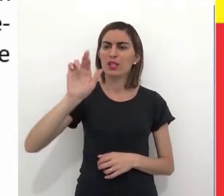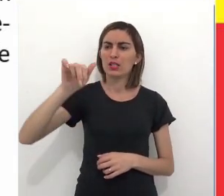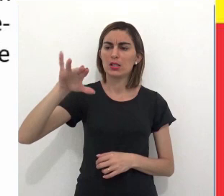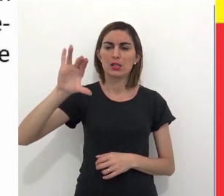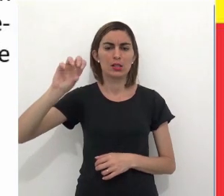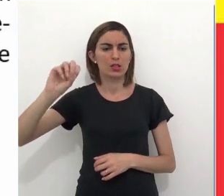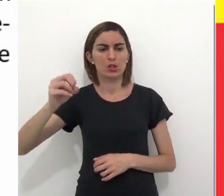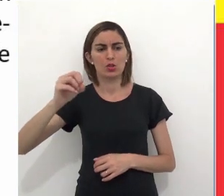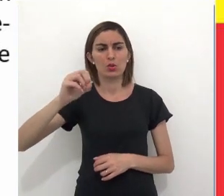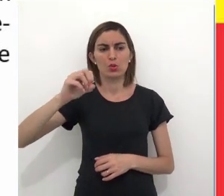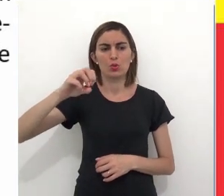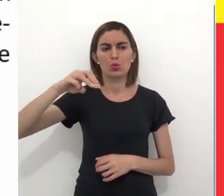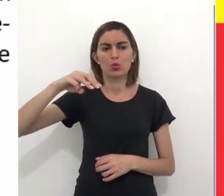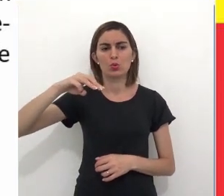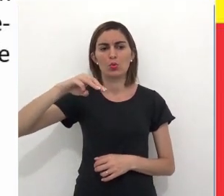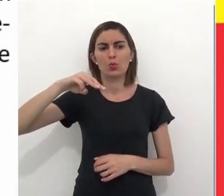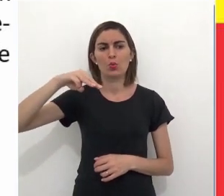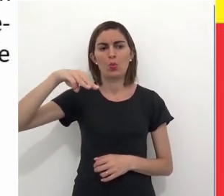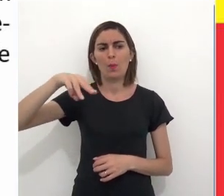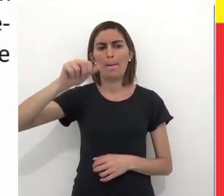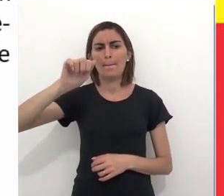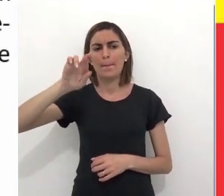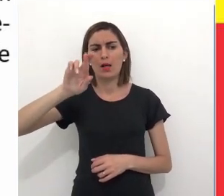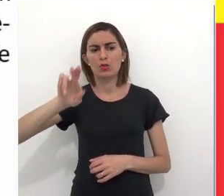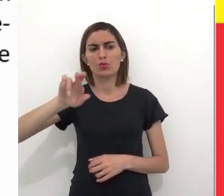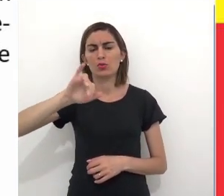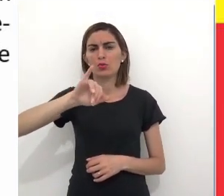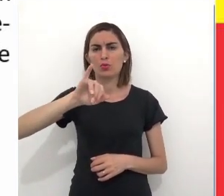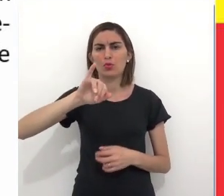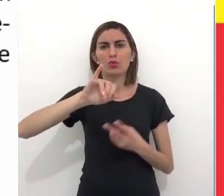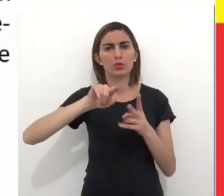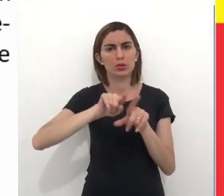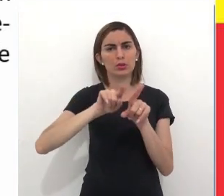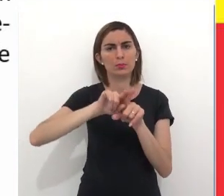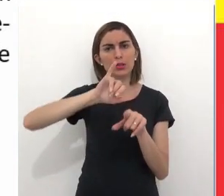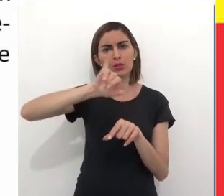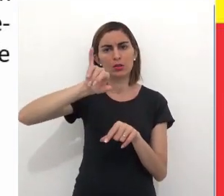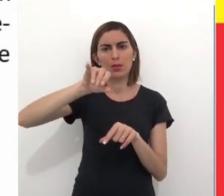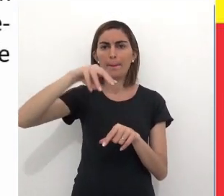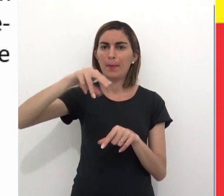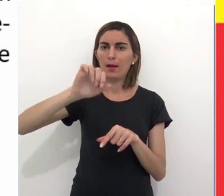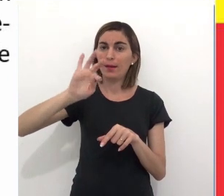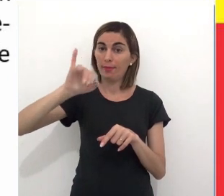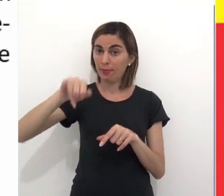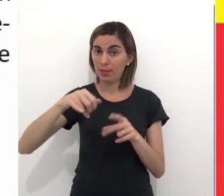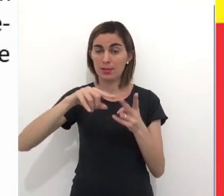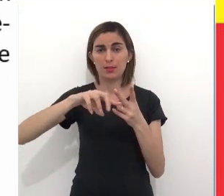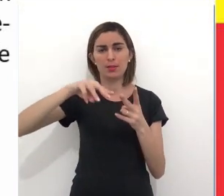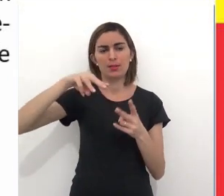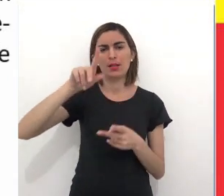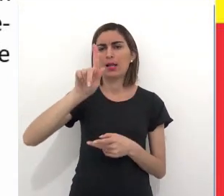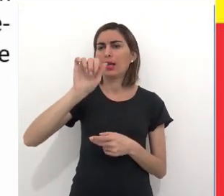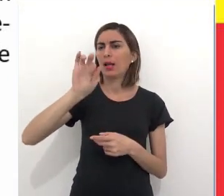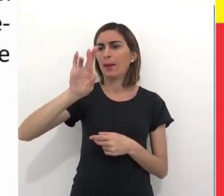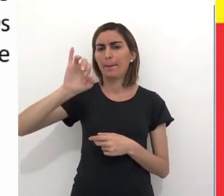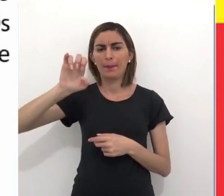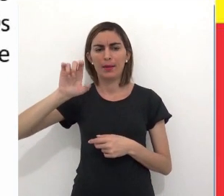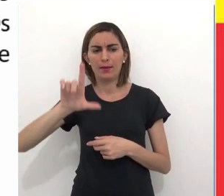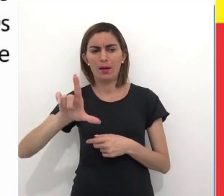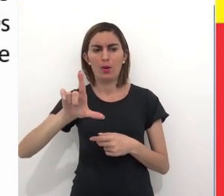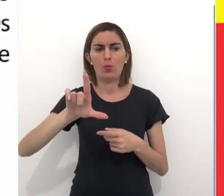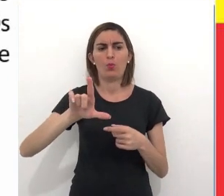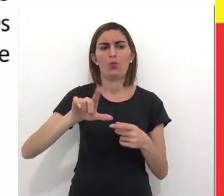Martins, e o Major José Gabriel de Moraes Meio. É